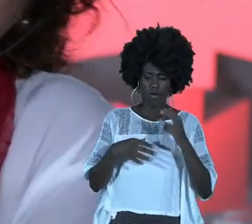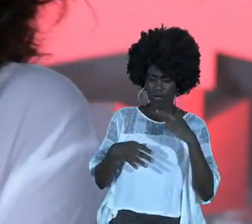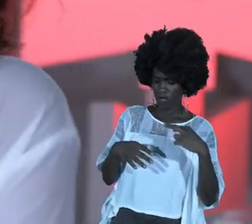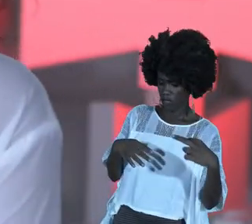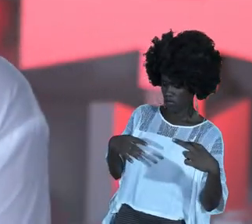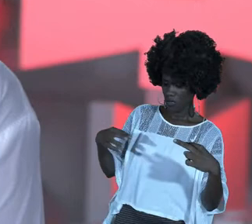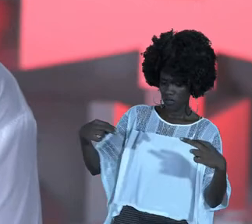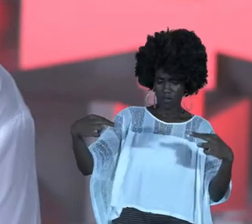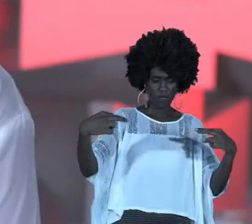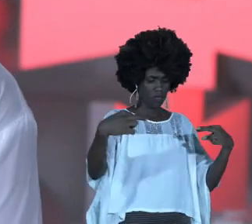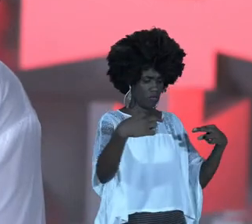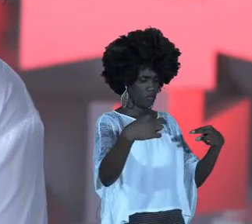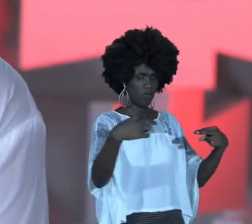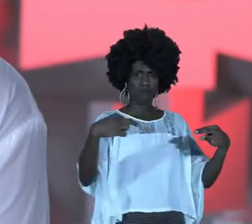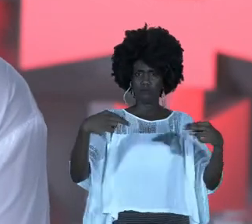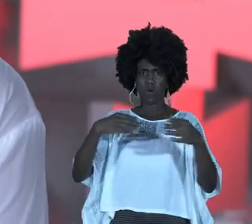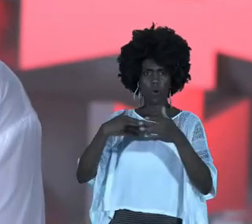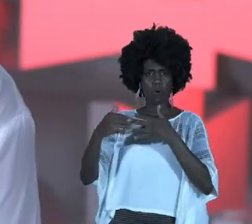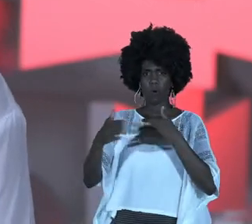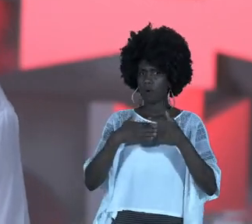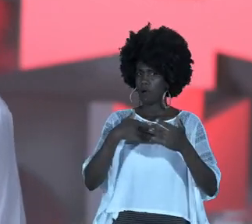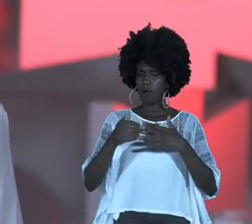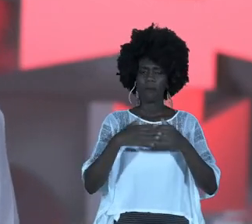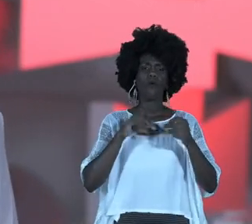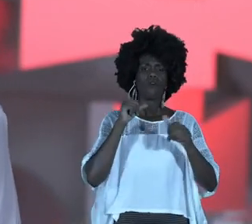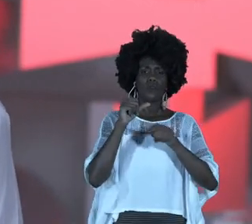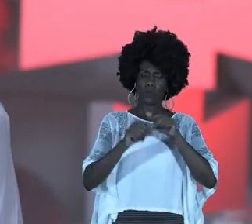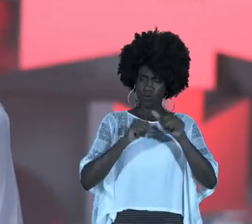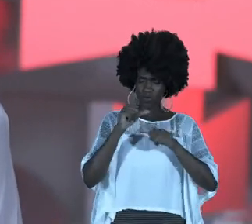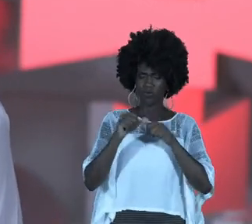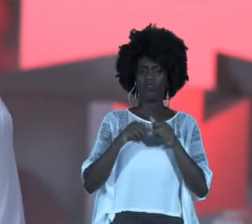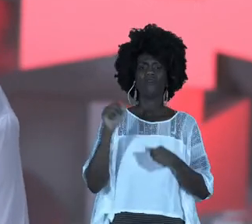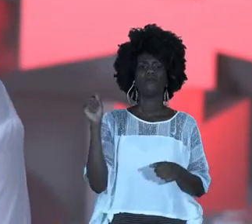que ela pode ser manipulada e pode ser modificada.